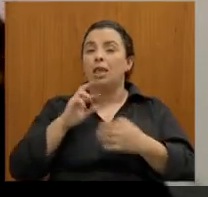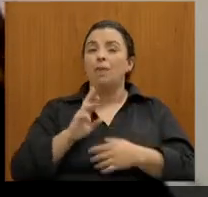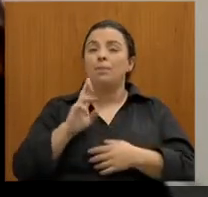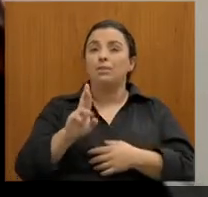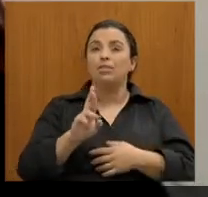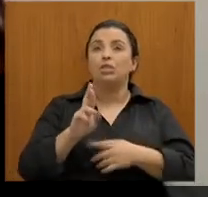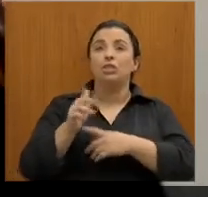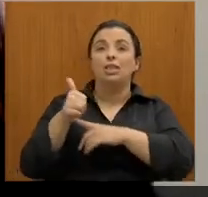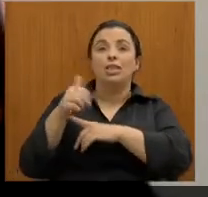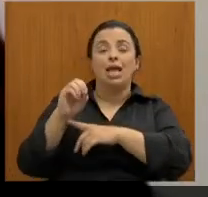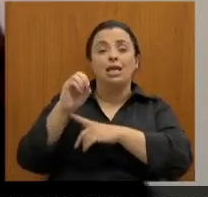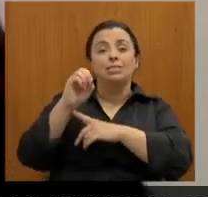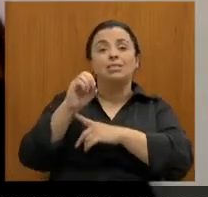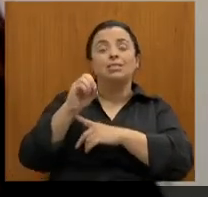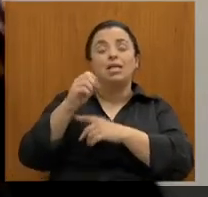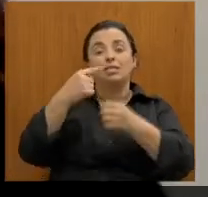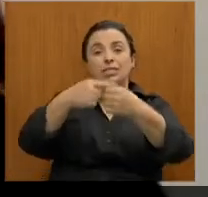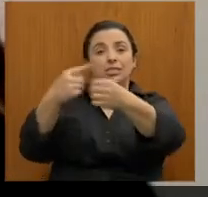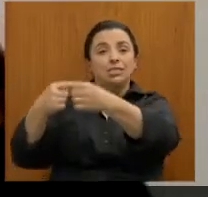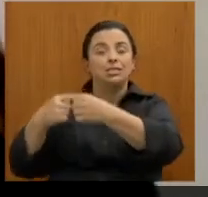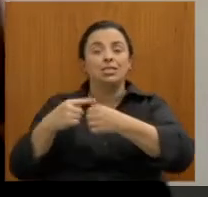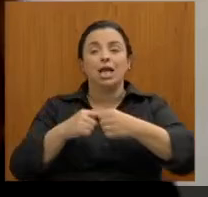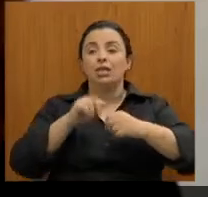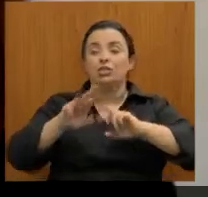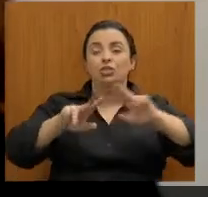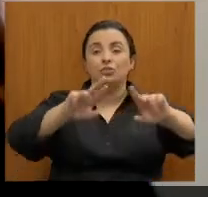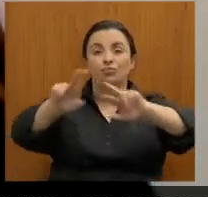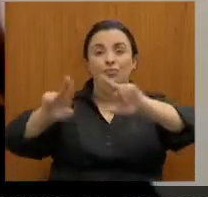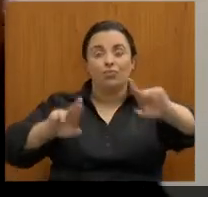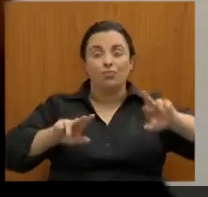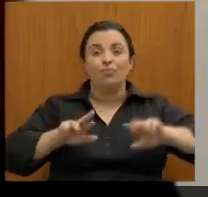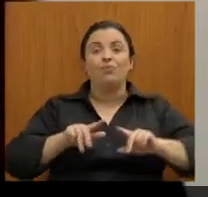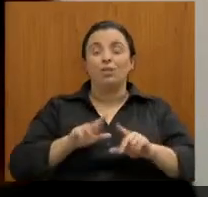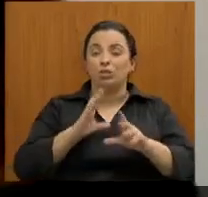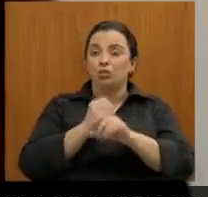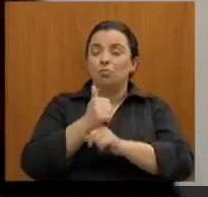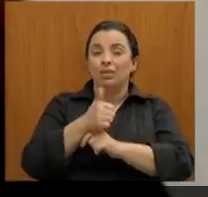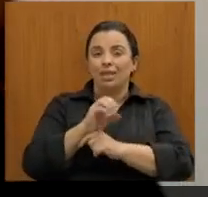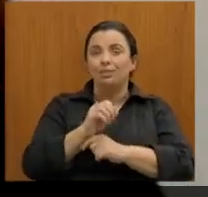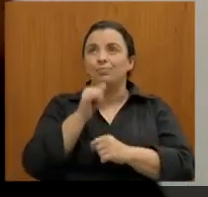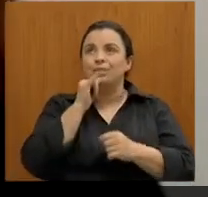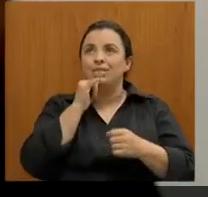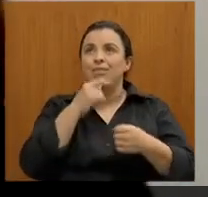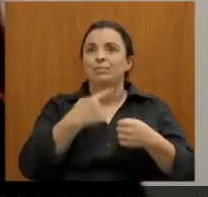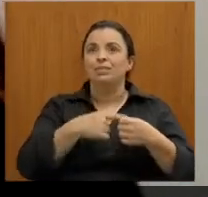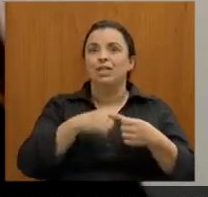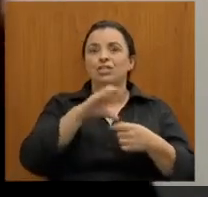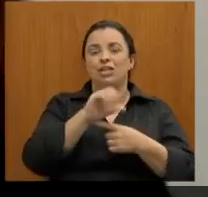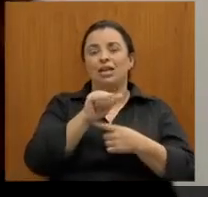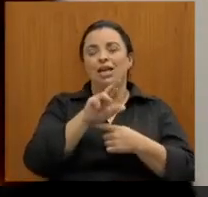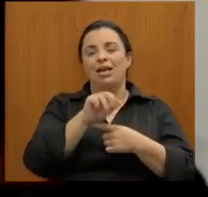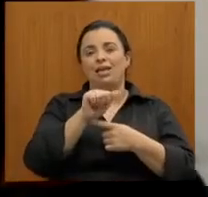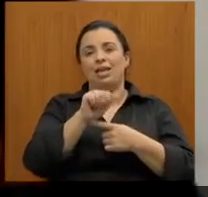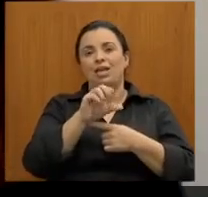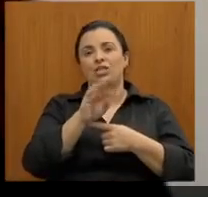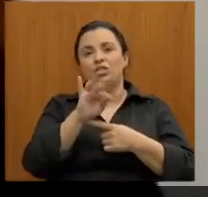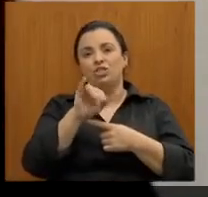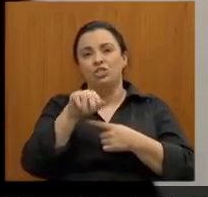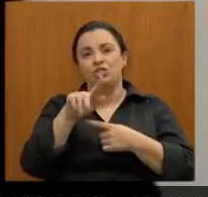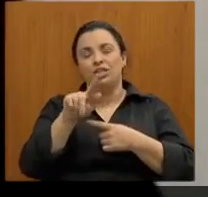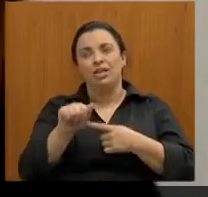nosso Estado de tintas regiões hoje nós ouvimos Caratinga Victoza Carmo do